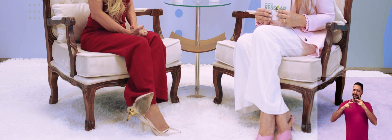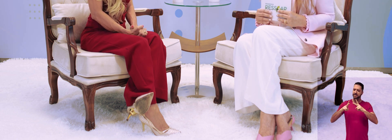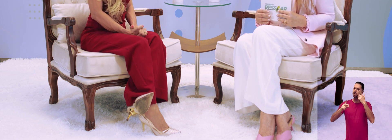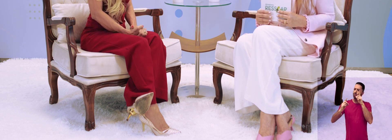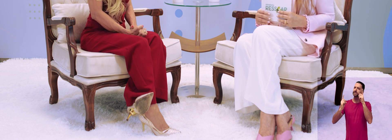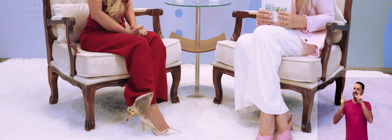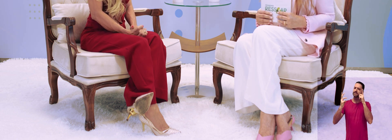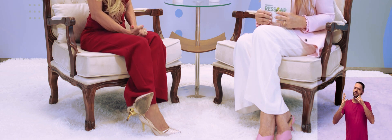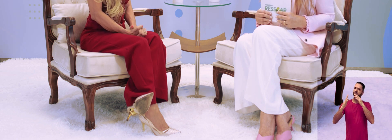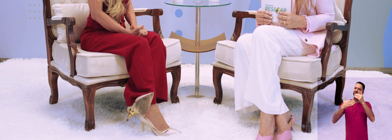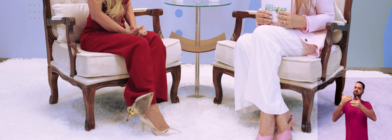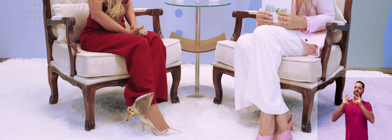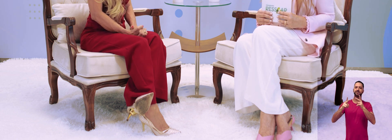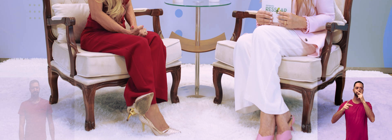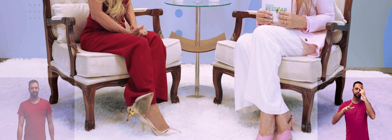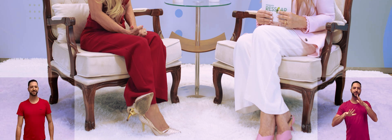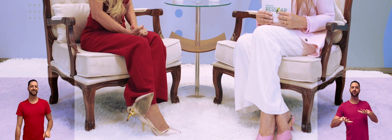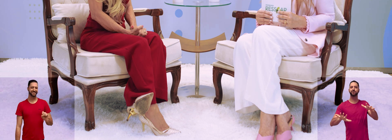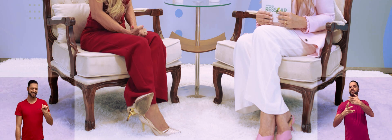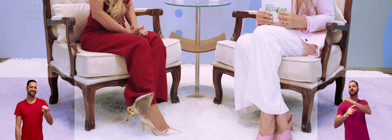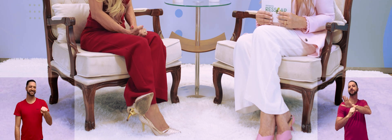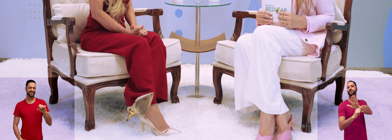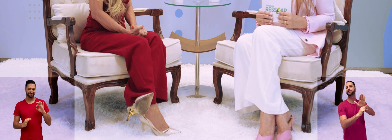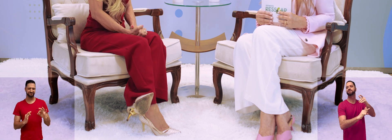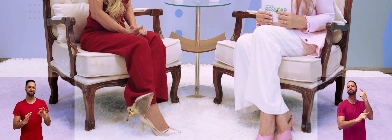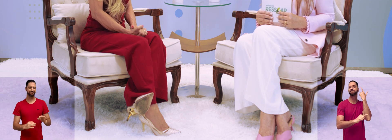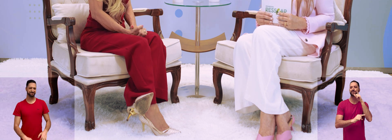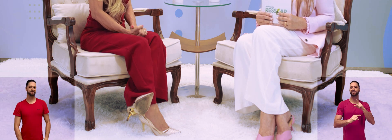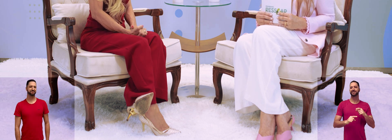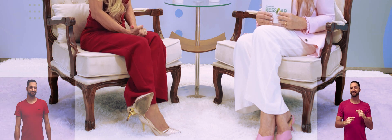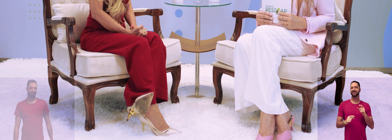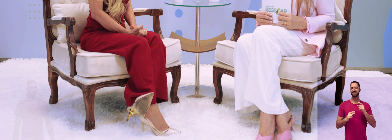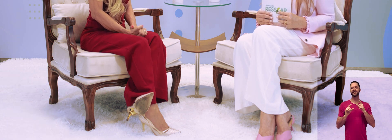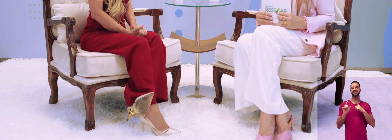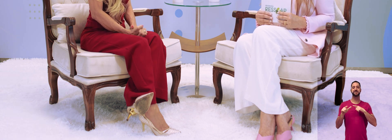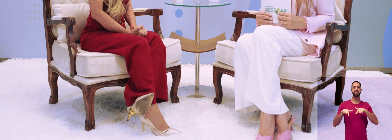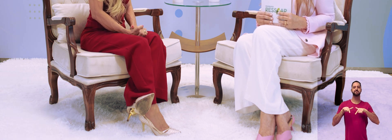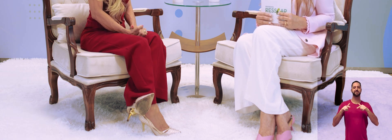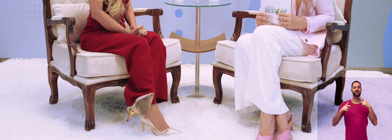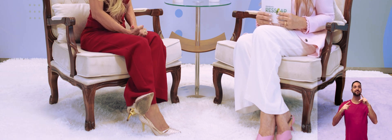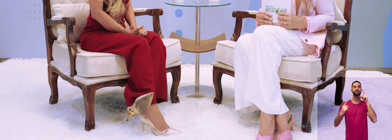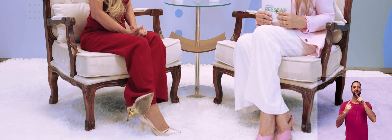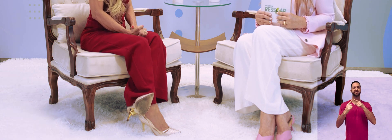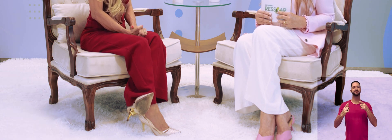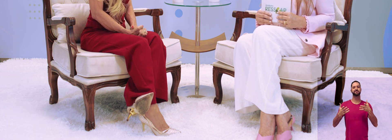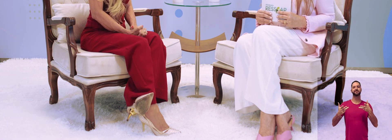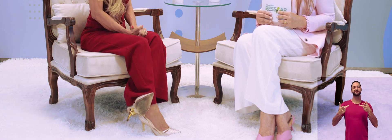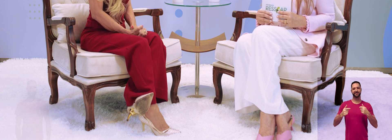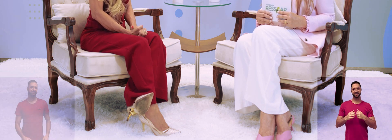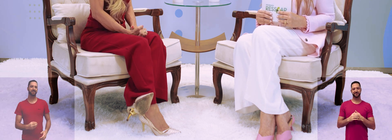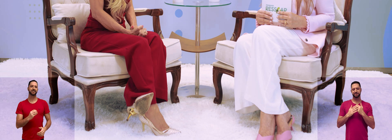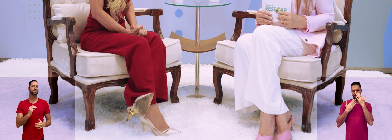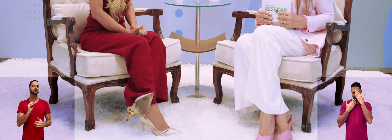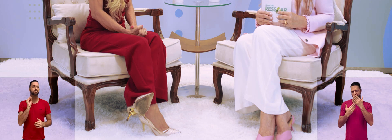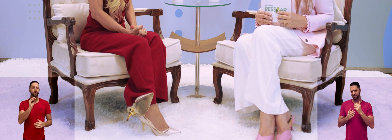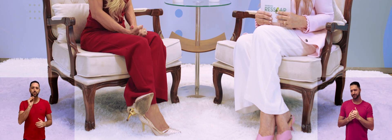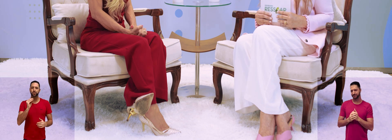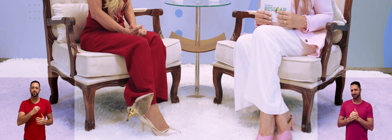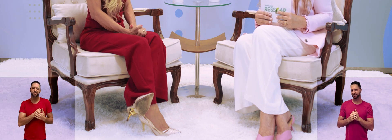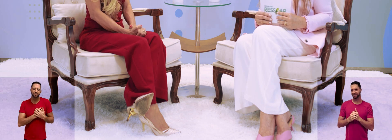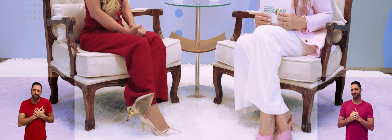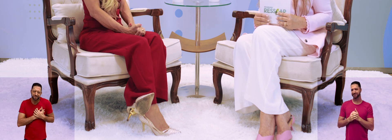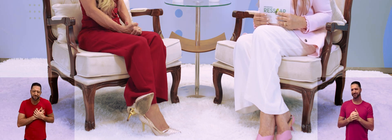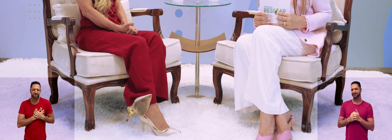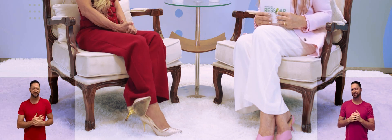os sonhos que você tem para a humanidade, que eu sei que são muitos. Sem dúvida. Você tem um trabalho muito grande, uma missão muito grande. Obrigada, viu? Beijo no